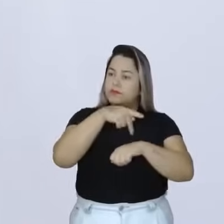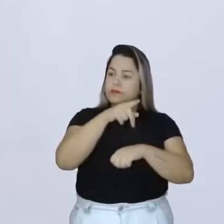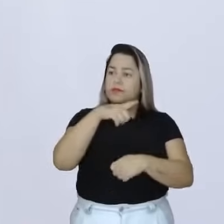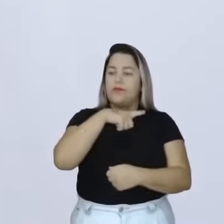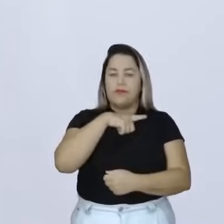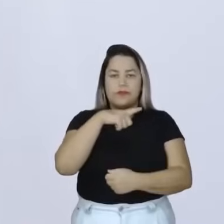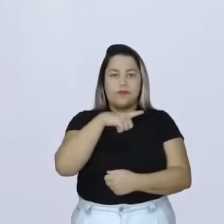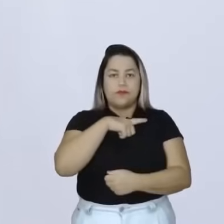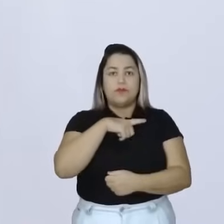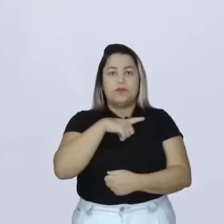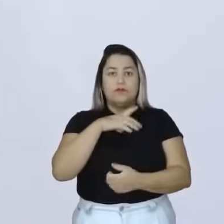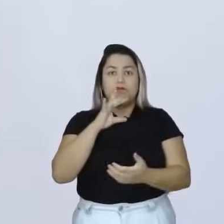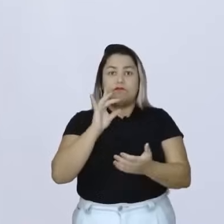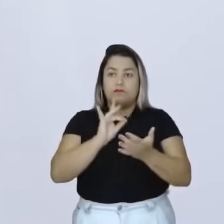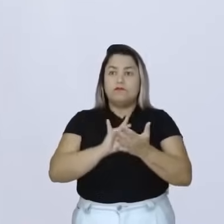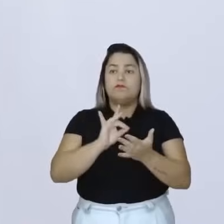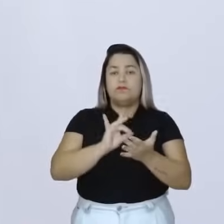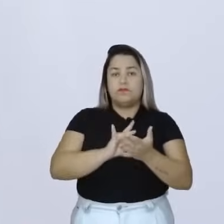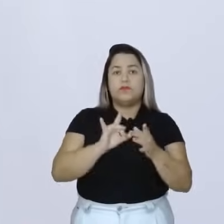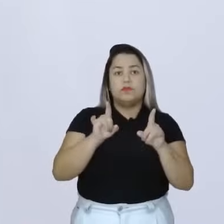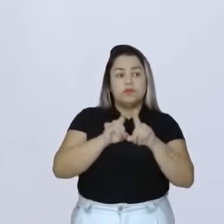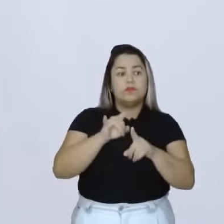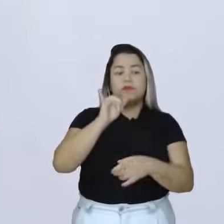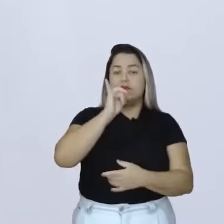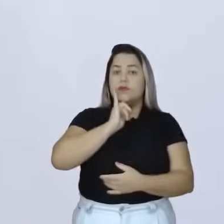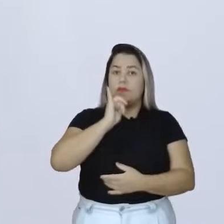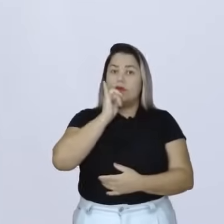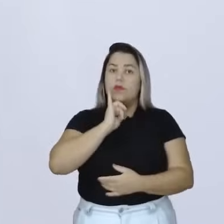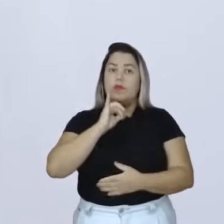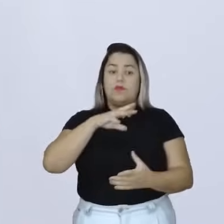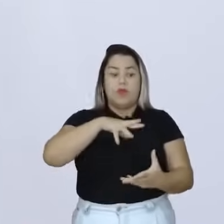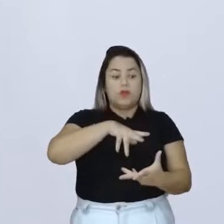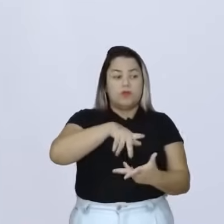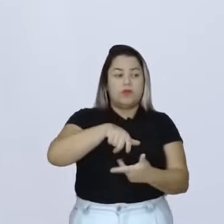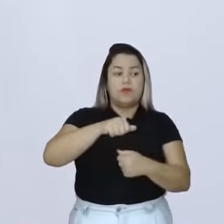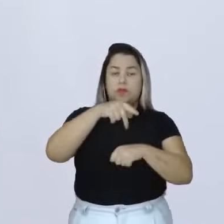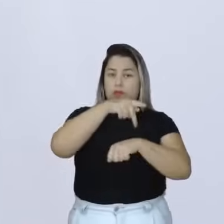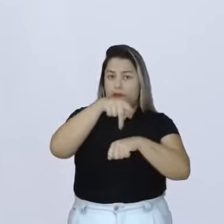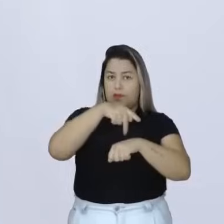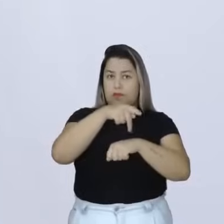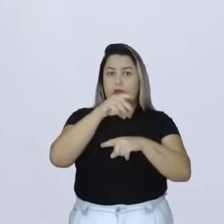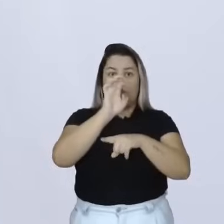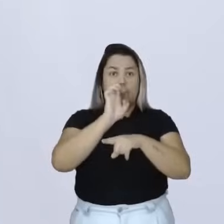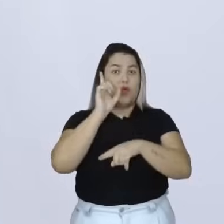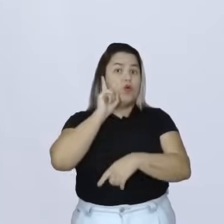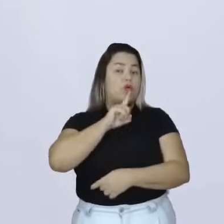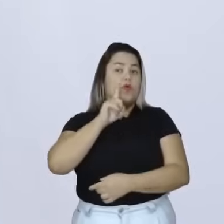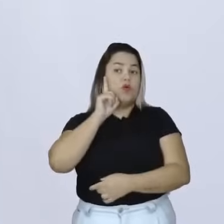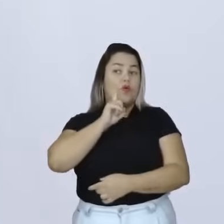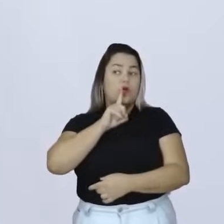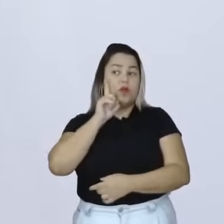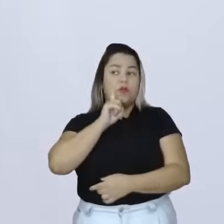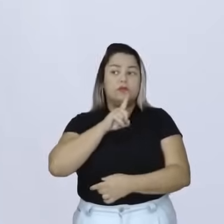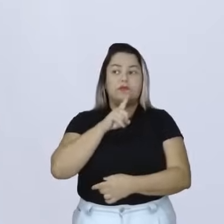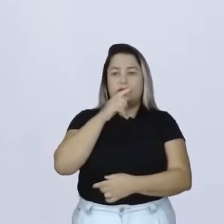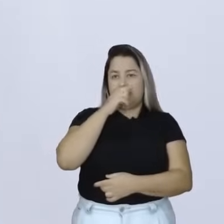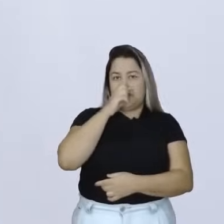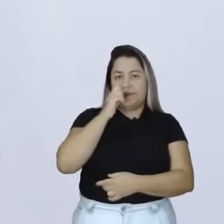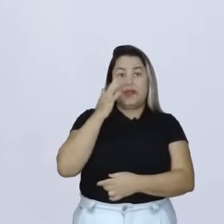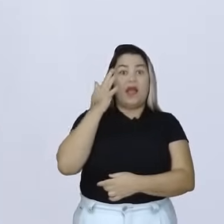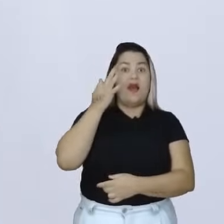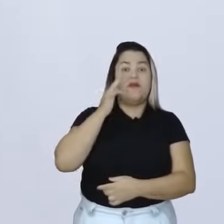isso, obviamente, serve de exemplo para o mundo. Países como os Estados Unidos, como a França,